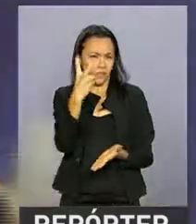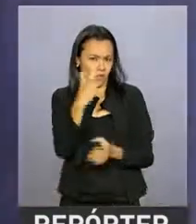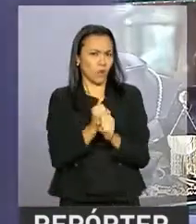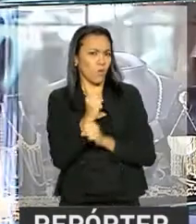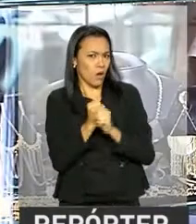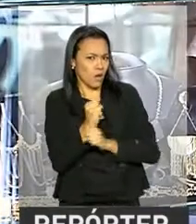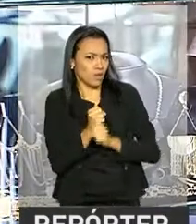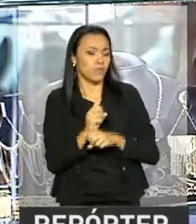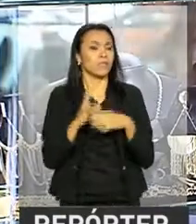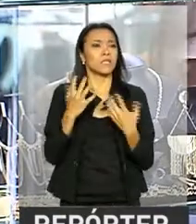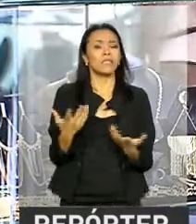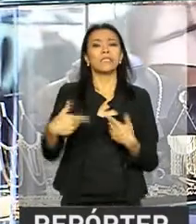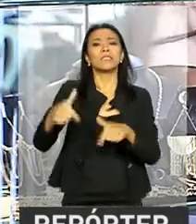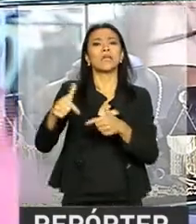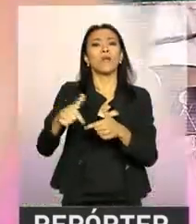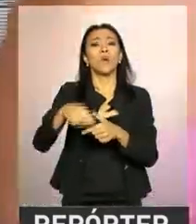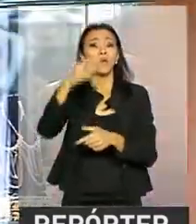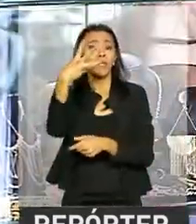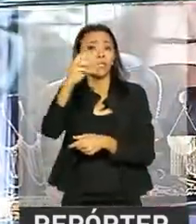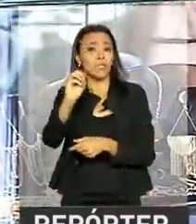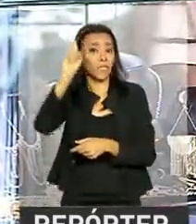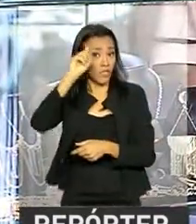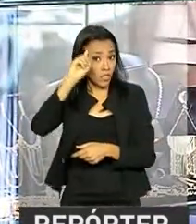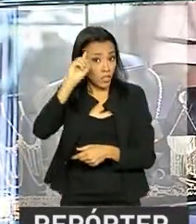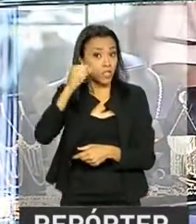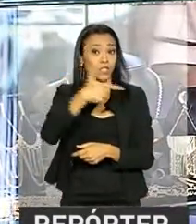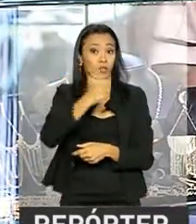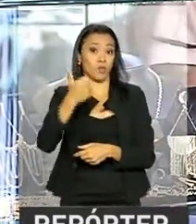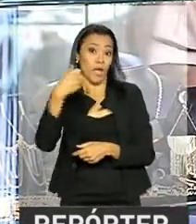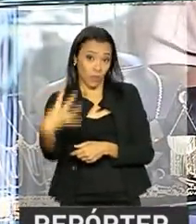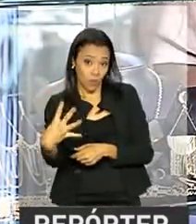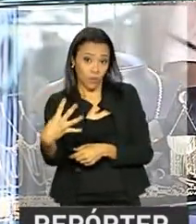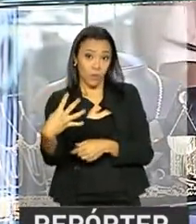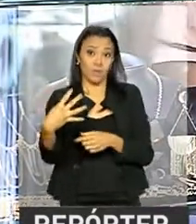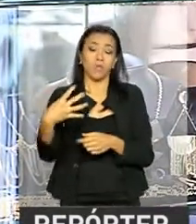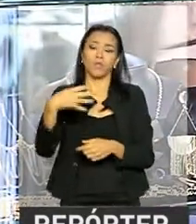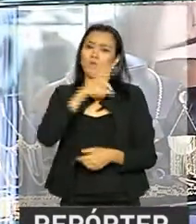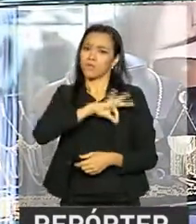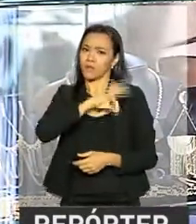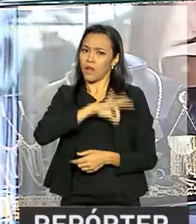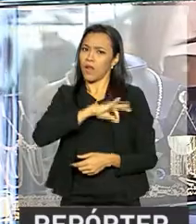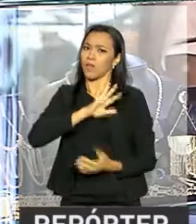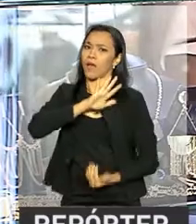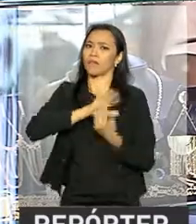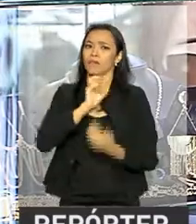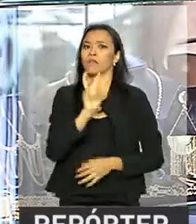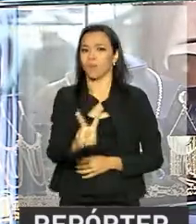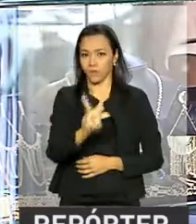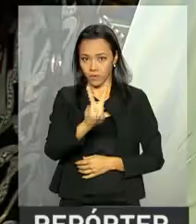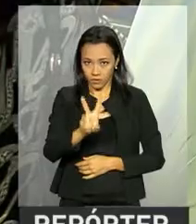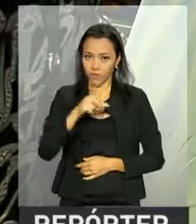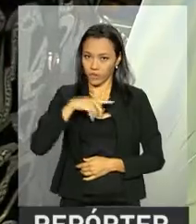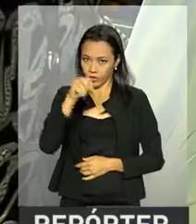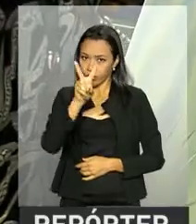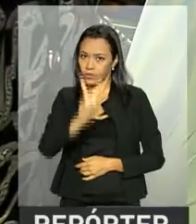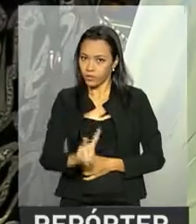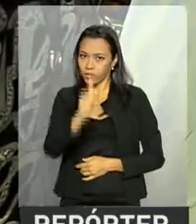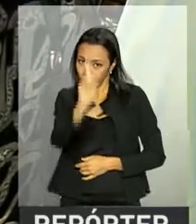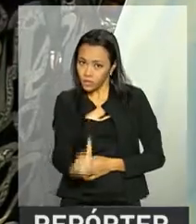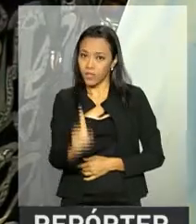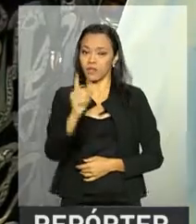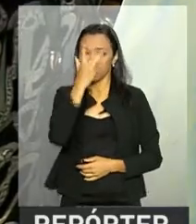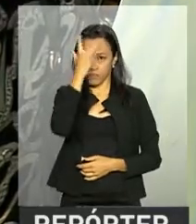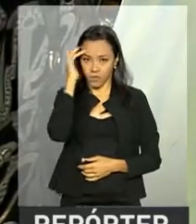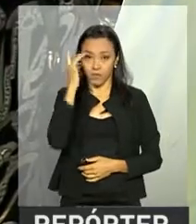trabalharam por pelo menos 30 dias em 2014 com rendimento mensal médio de até dois salários mínimos o prazo